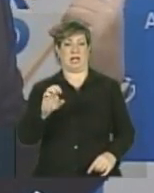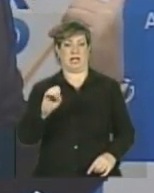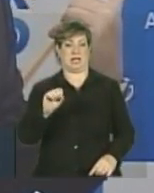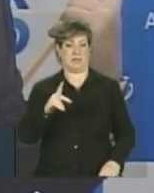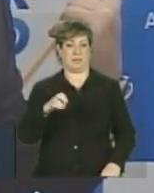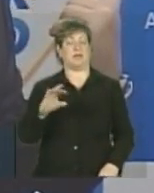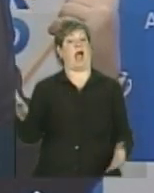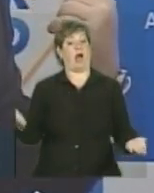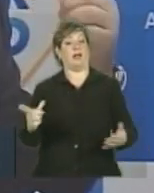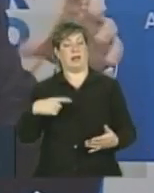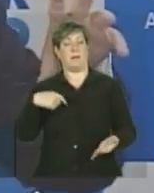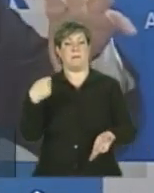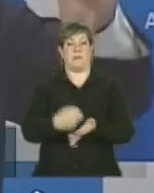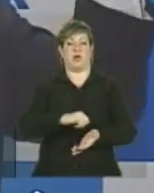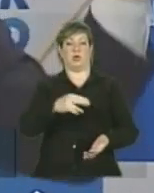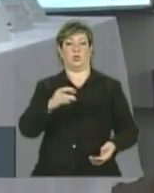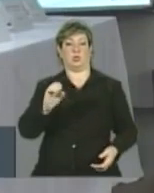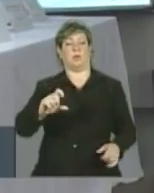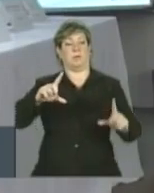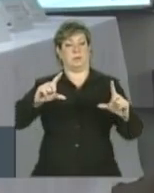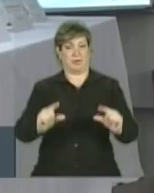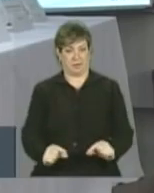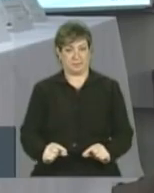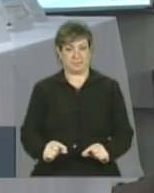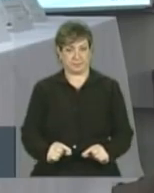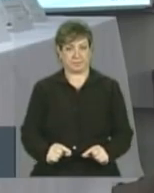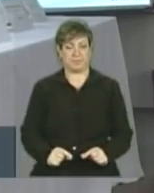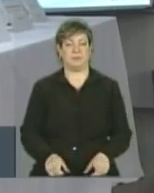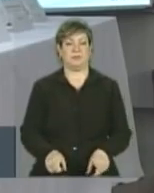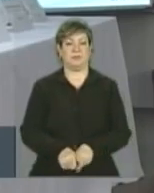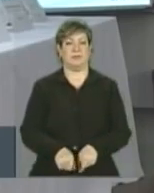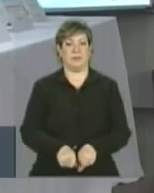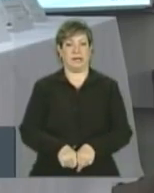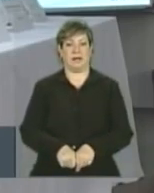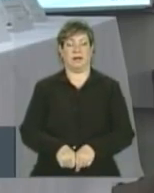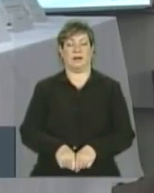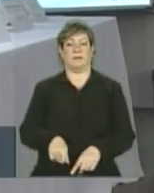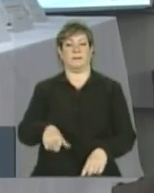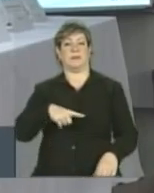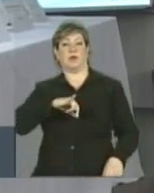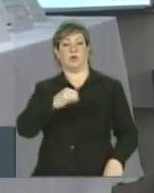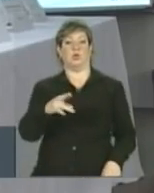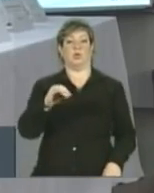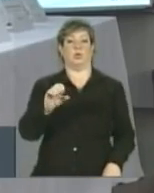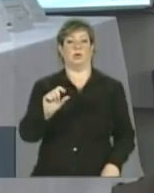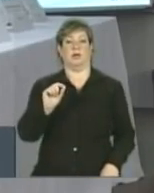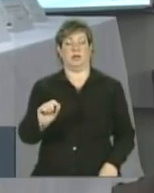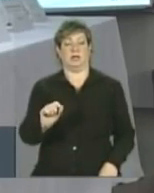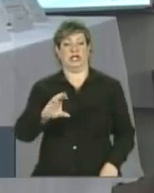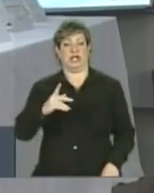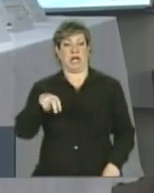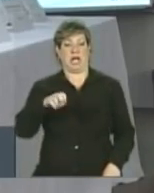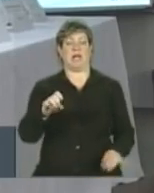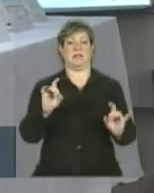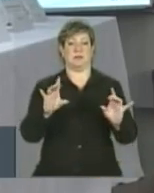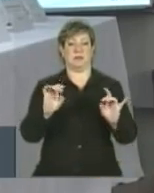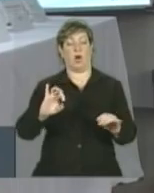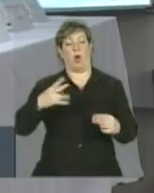esses juros menor, seja os juros do cheque especial que a gente chamou ali de normal,